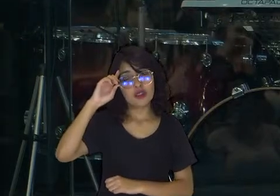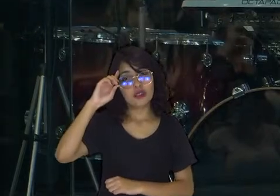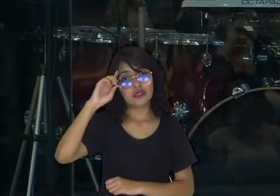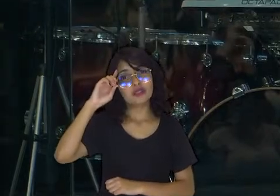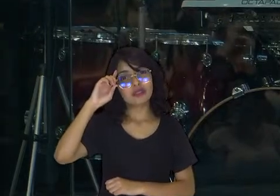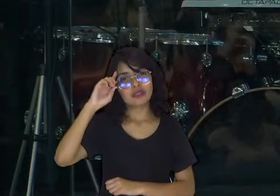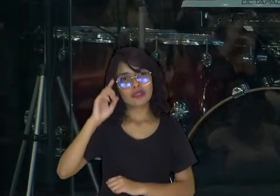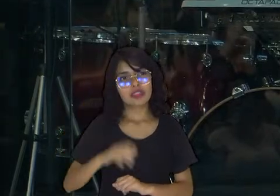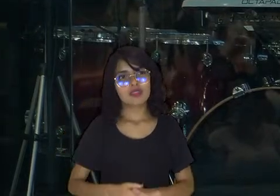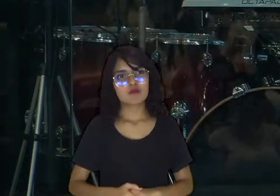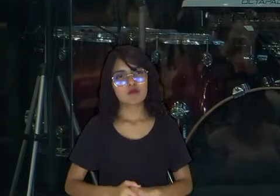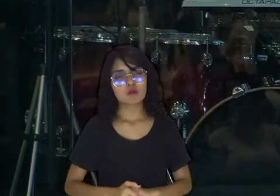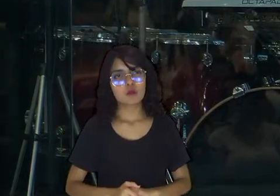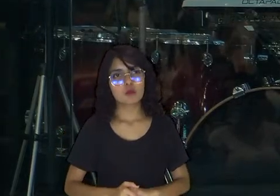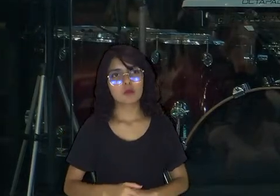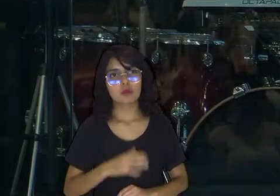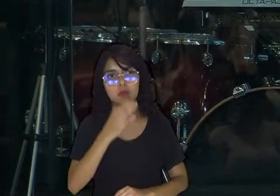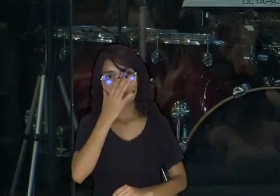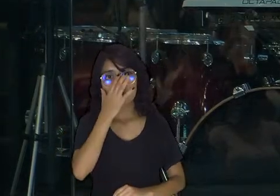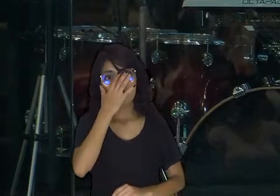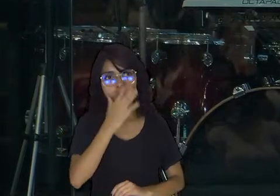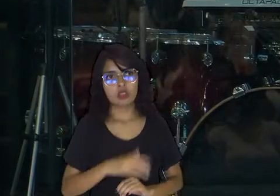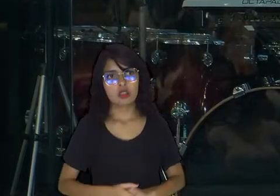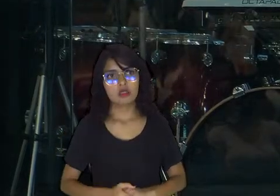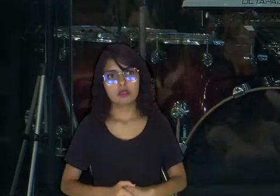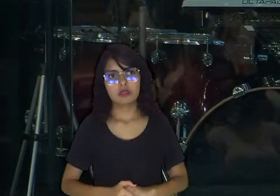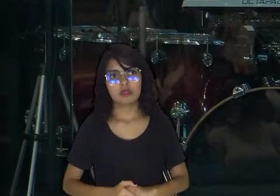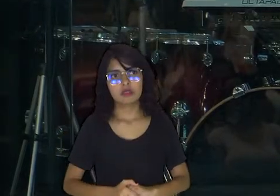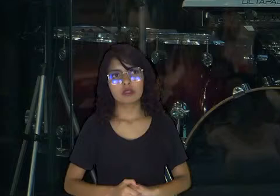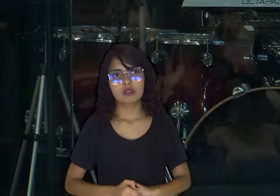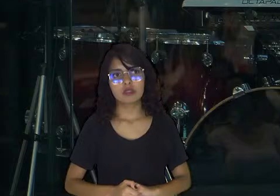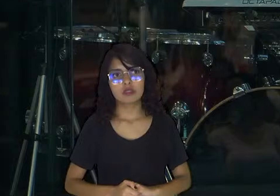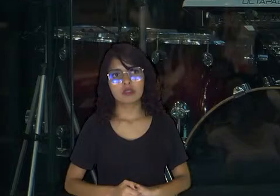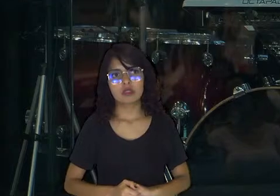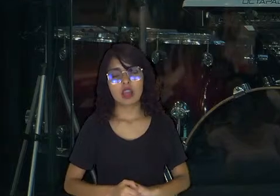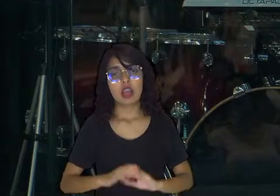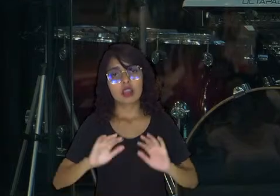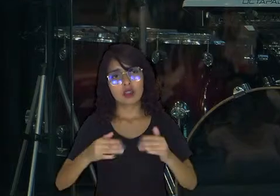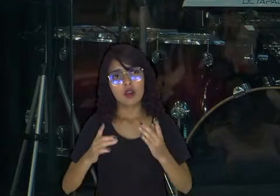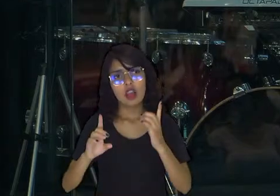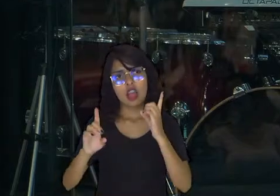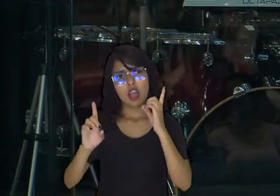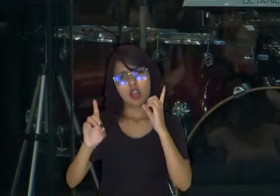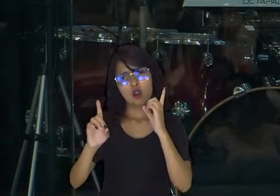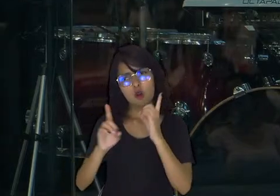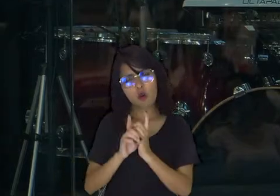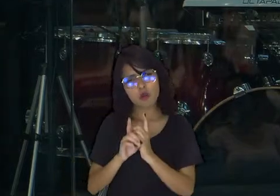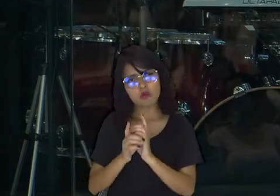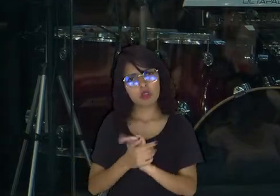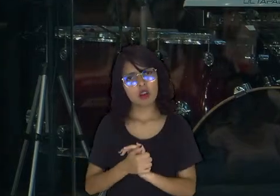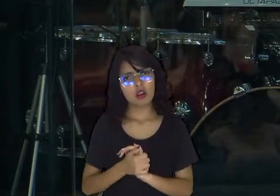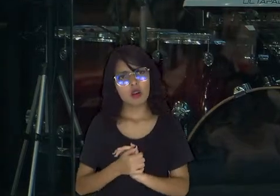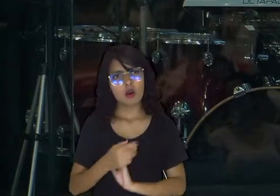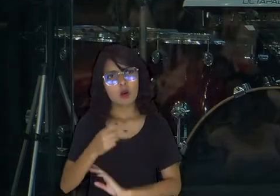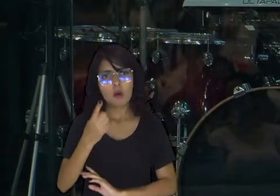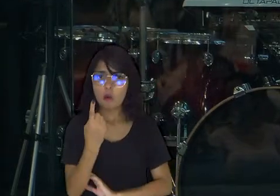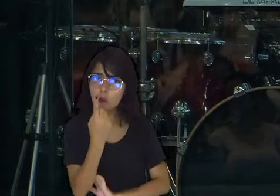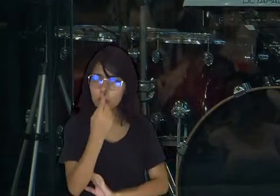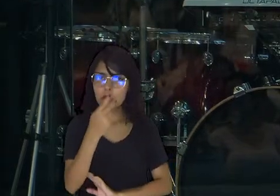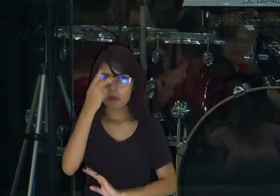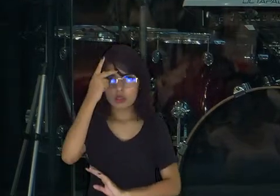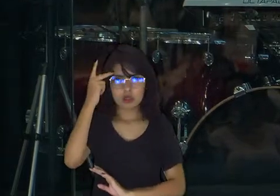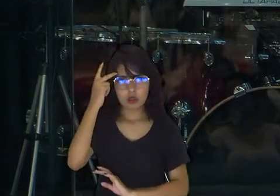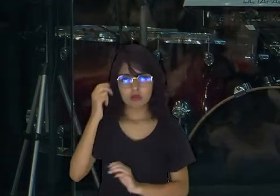festa, encontrar alguém para que vocês possam fazer juntos. Também proponho a você, por exemplo, você vai ler o